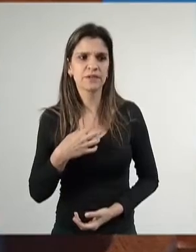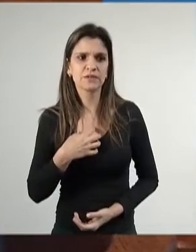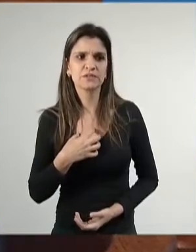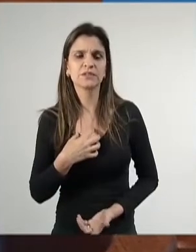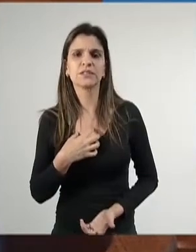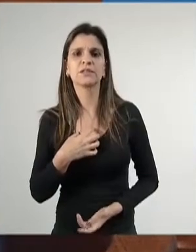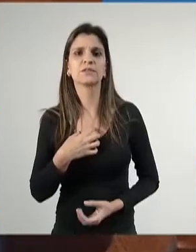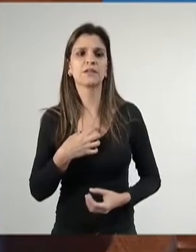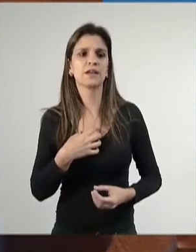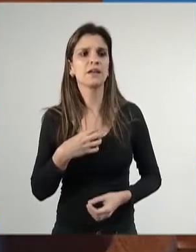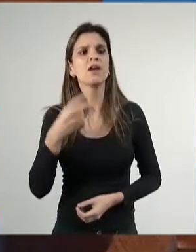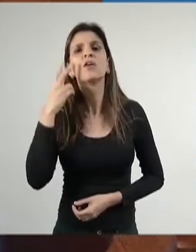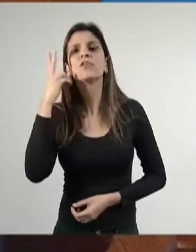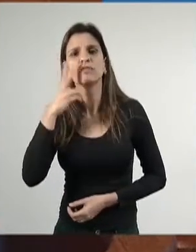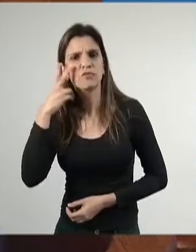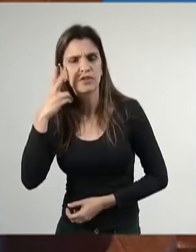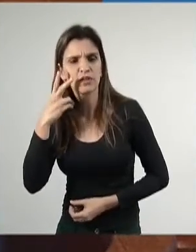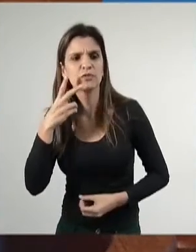seus municípios.